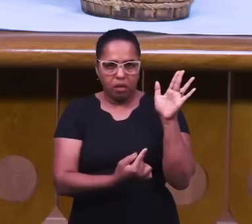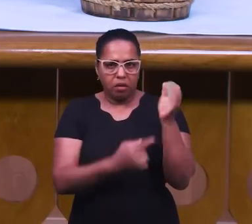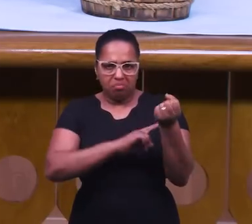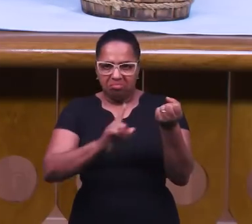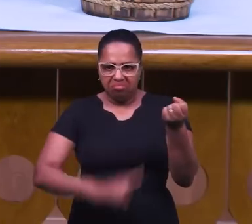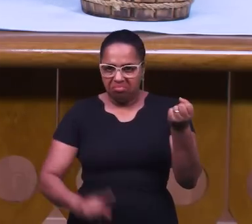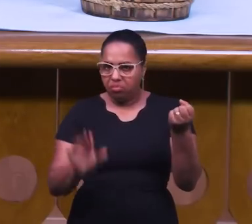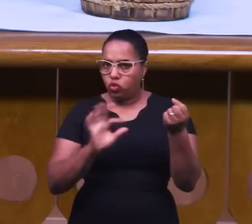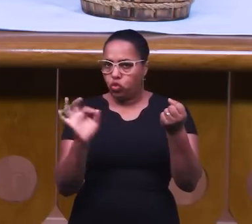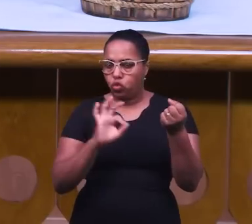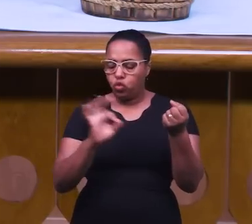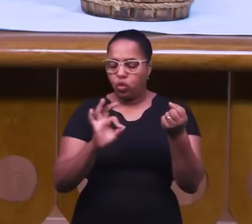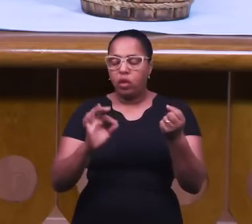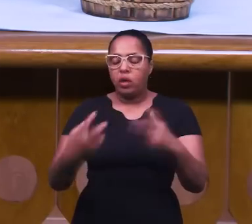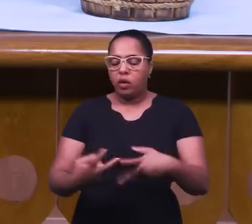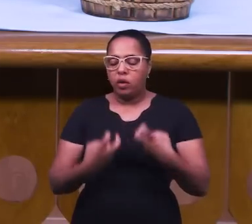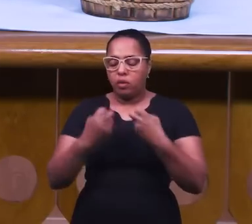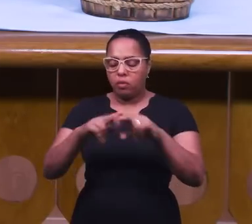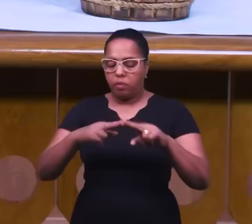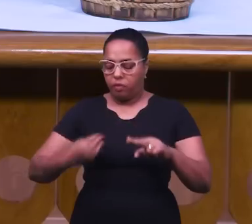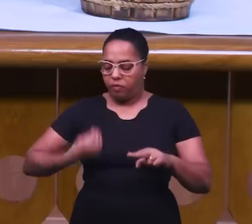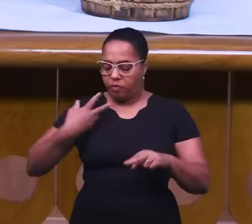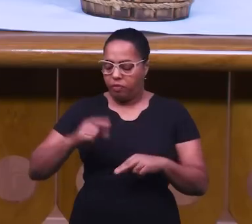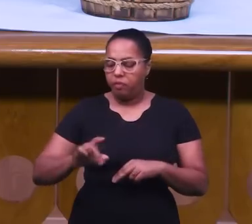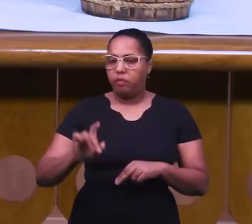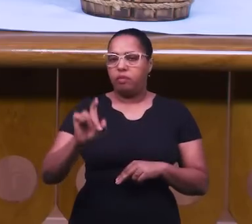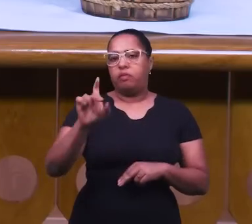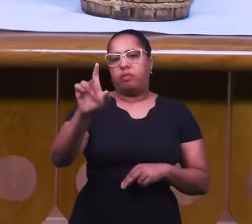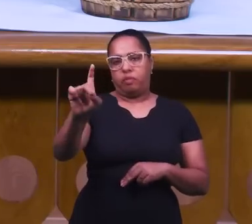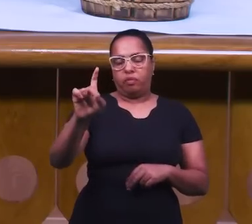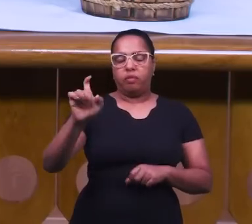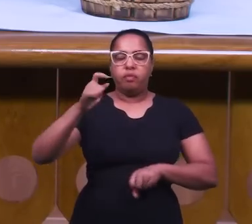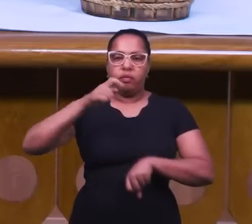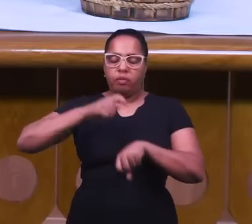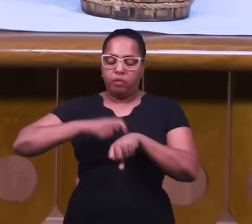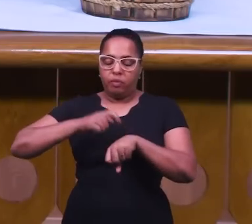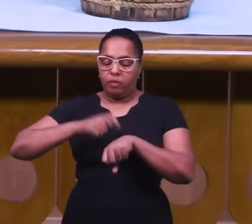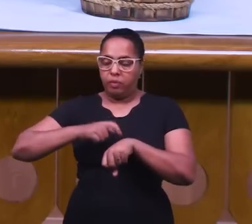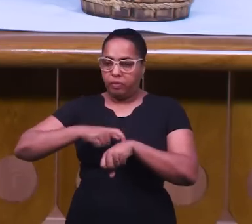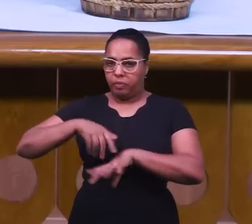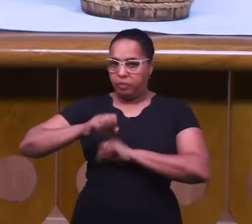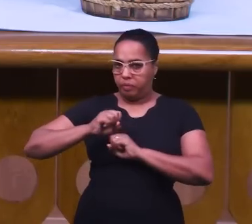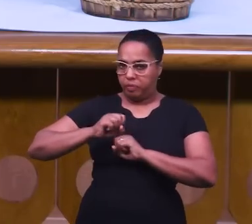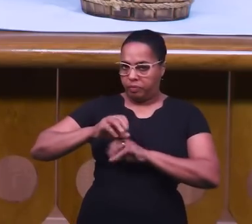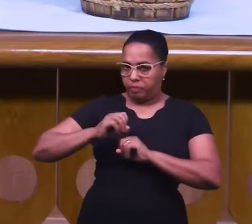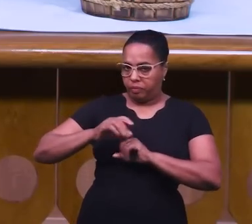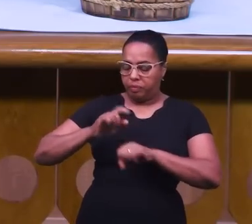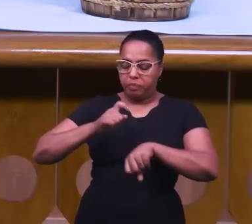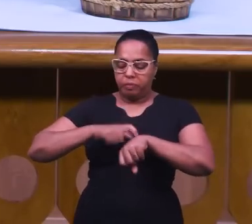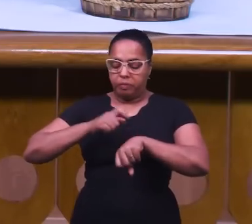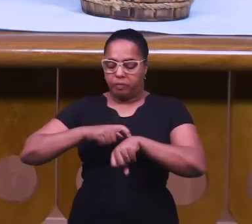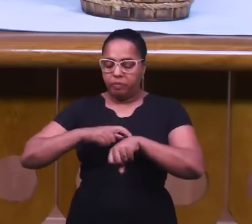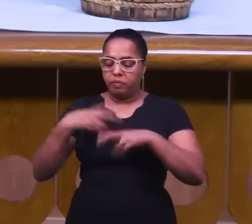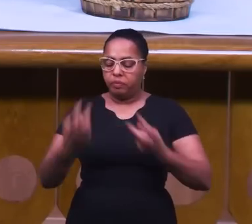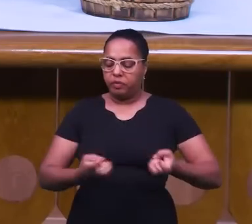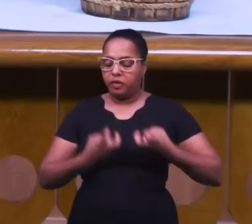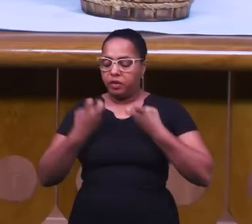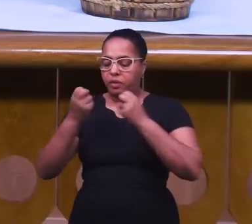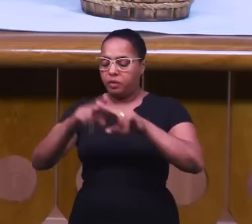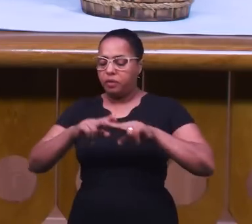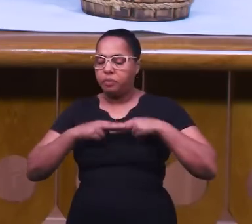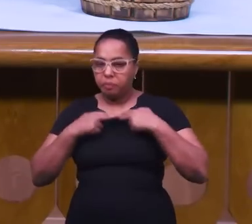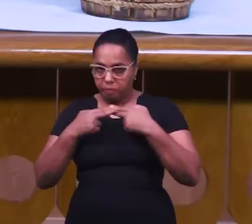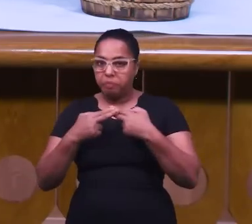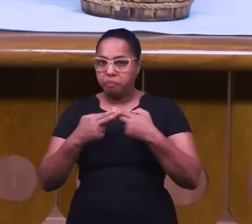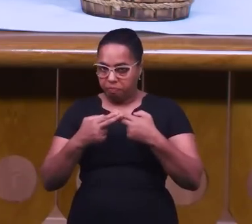que vida é essa? Vida eterna. E interessante que nessa colocação, quando eu clamo pelo sangue de